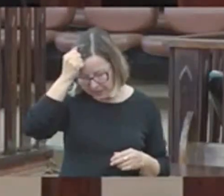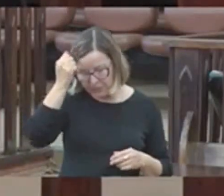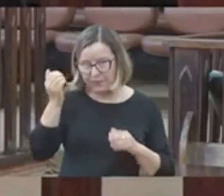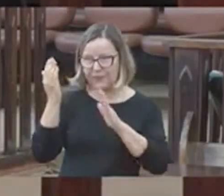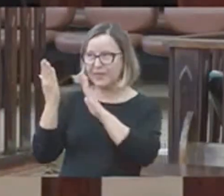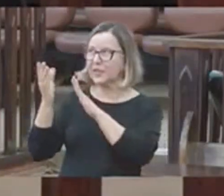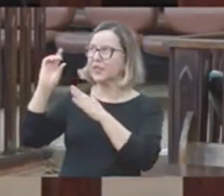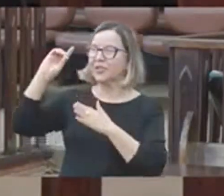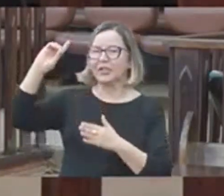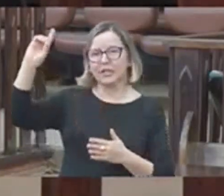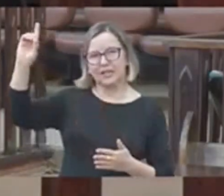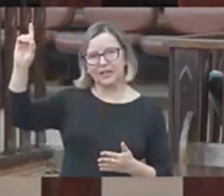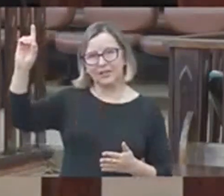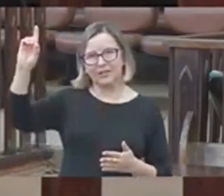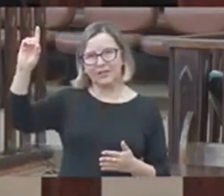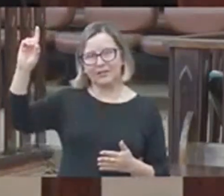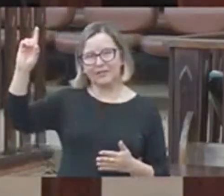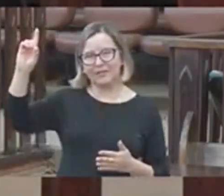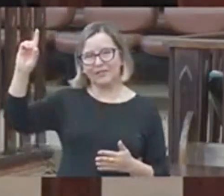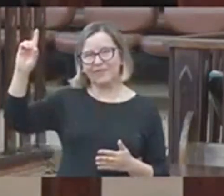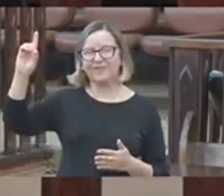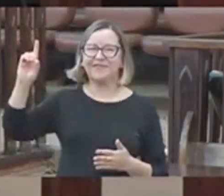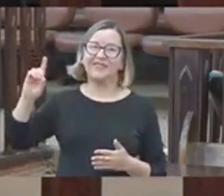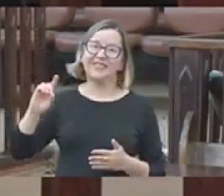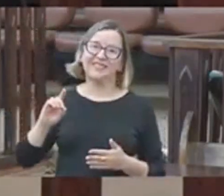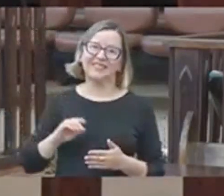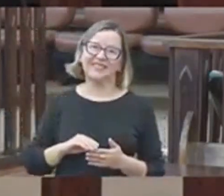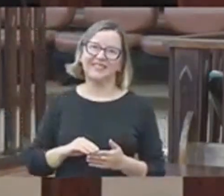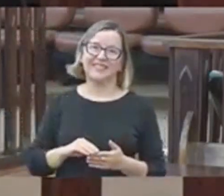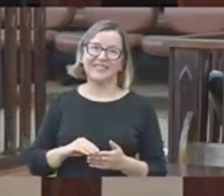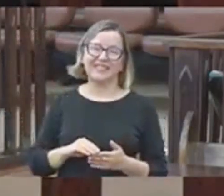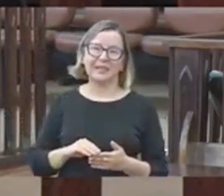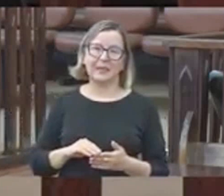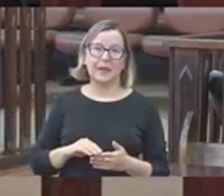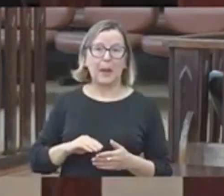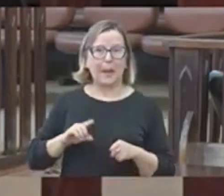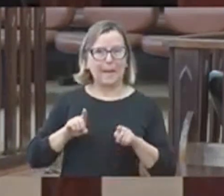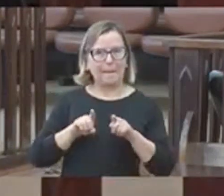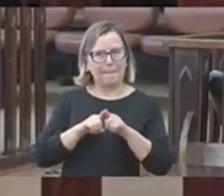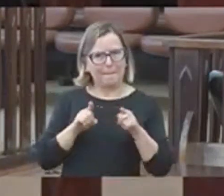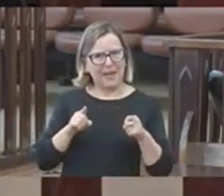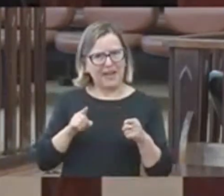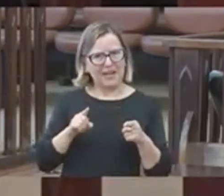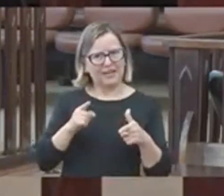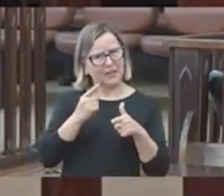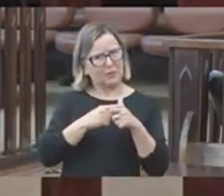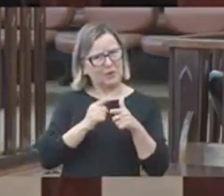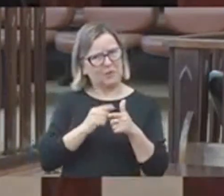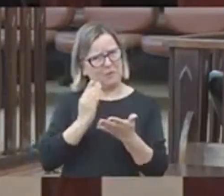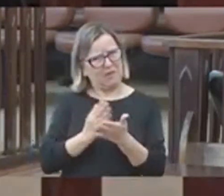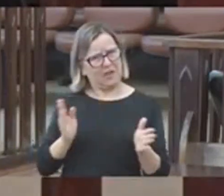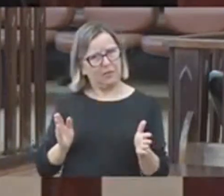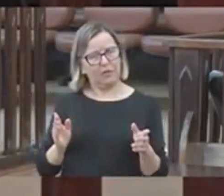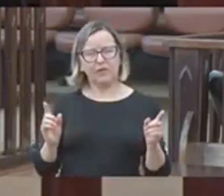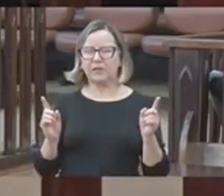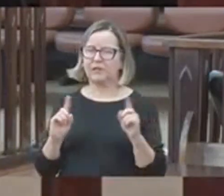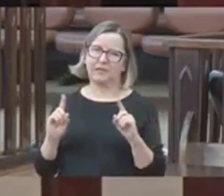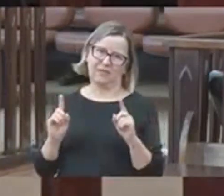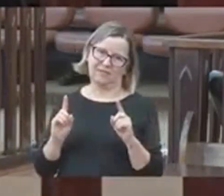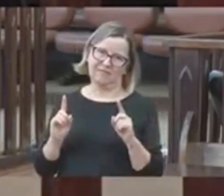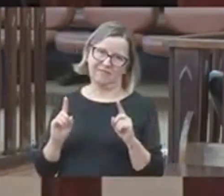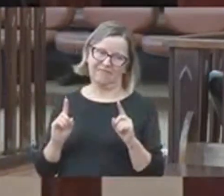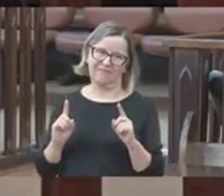nós. E aí nós dizemos assim, tudo está resolvido? Não. Um processo foi iniciado,